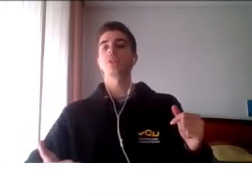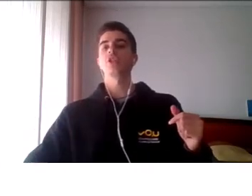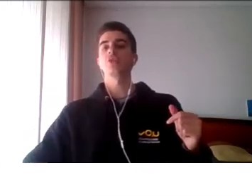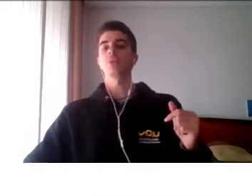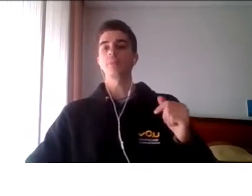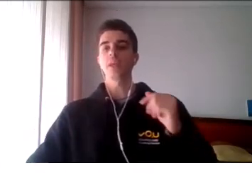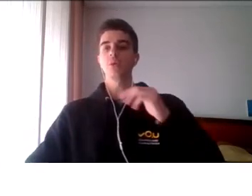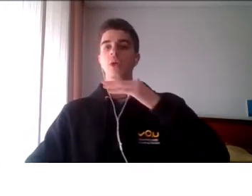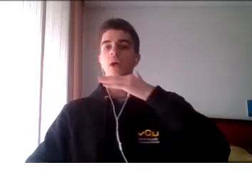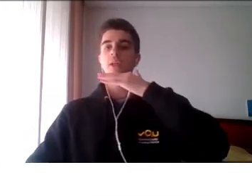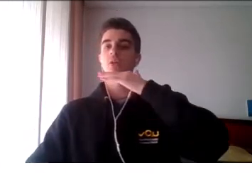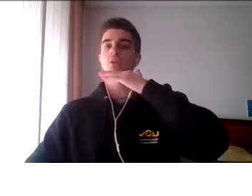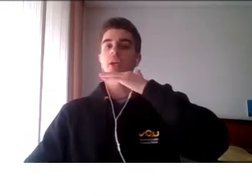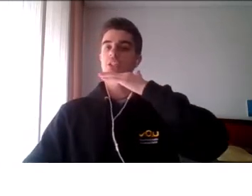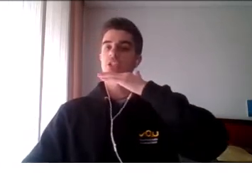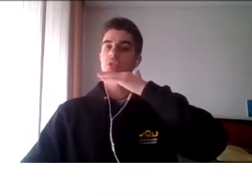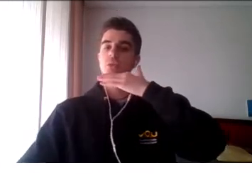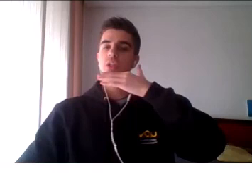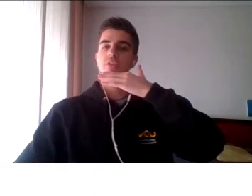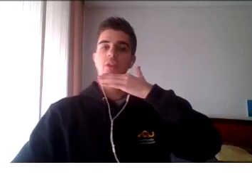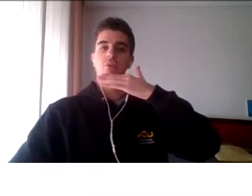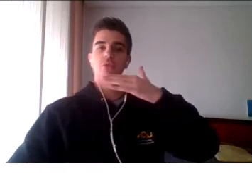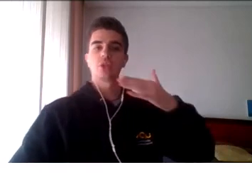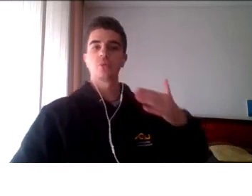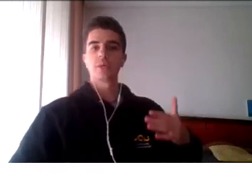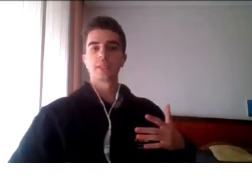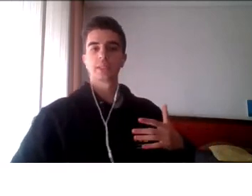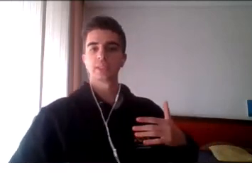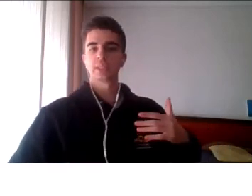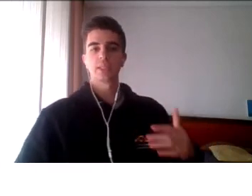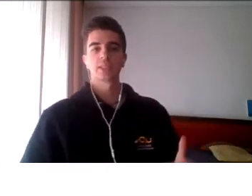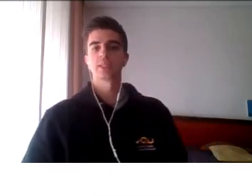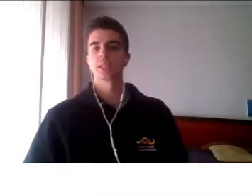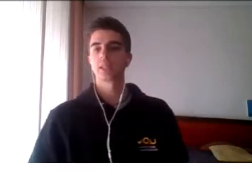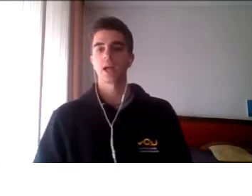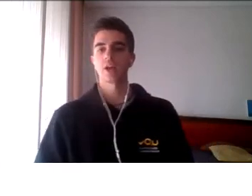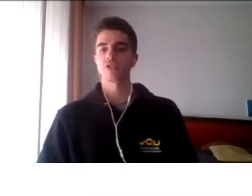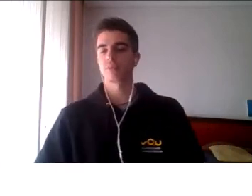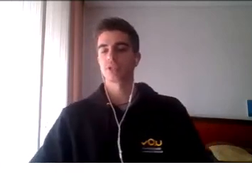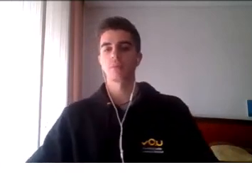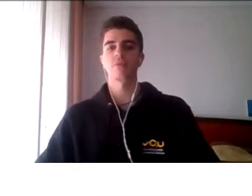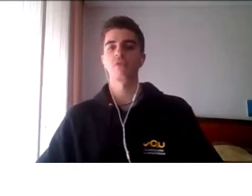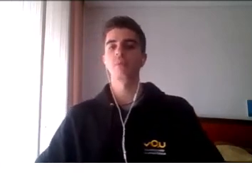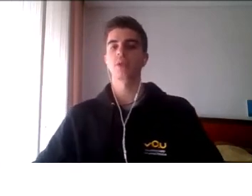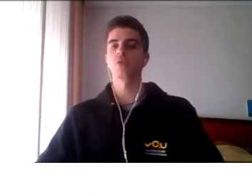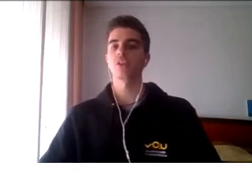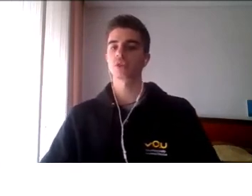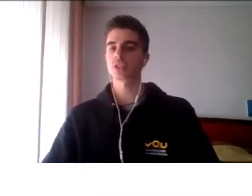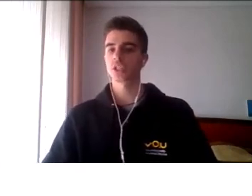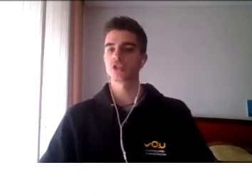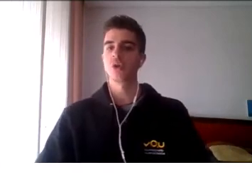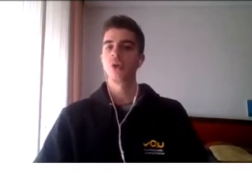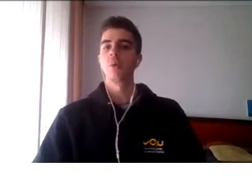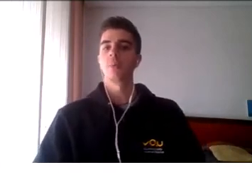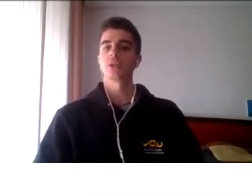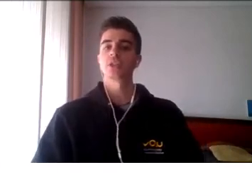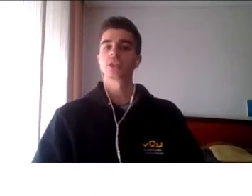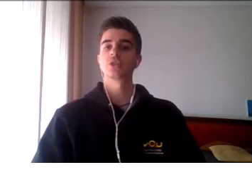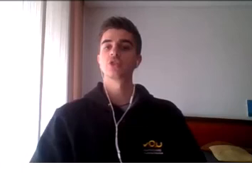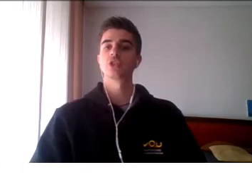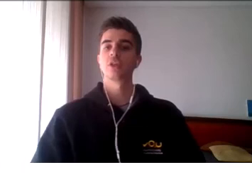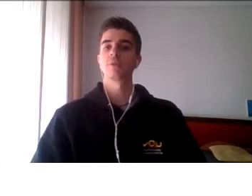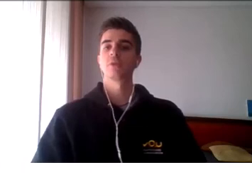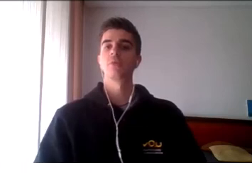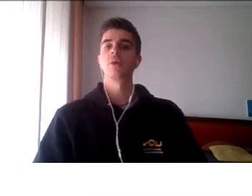uma dor desde o umbigo até ao queixo, num indivíduo com 50, 60, 70 anos, por exemplo, que fuma e tem outros fatores de risco, pode